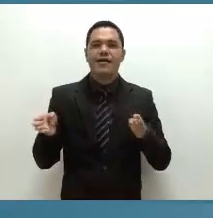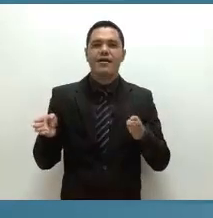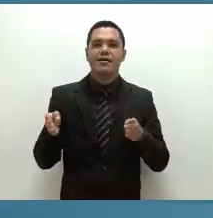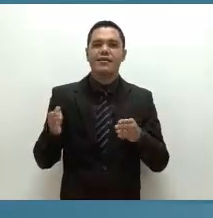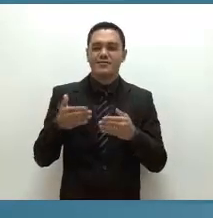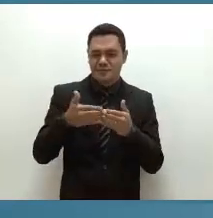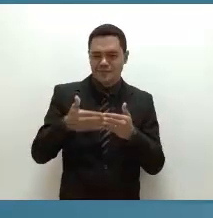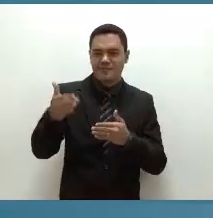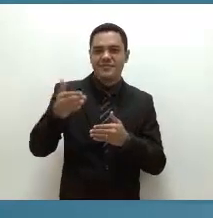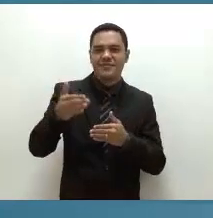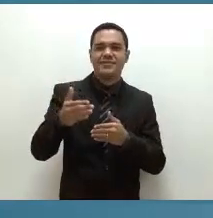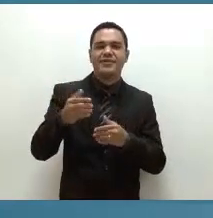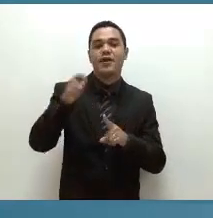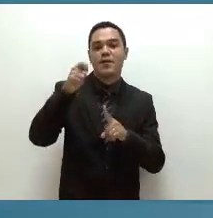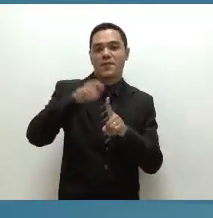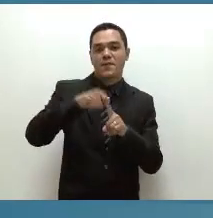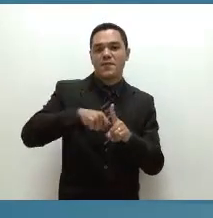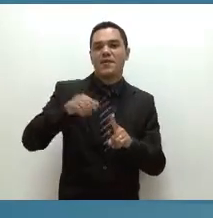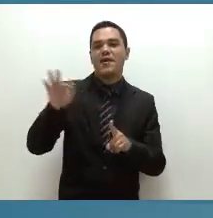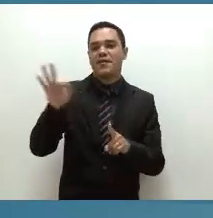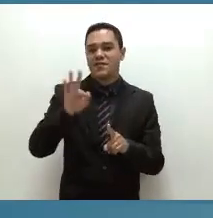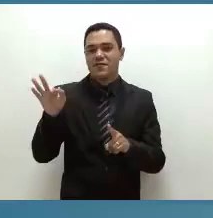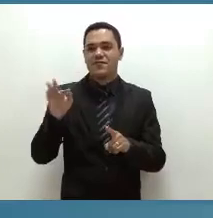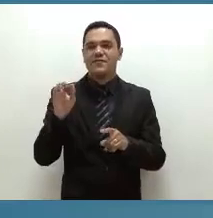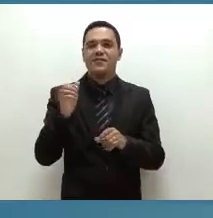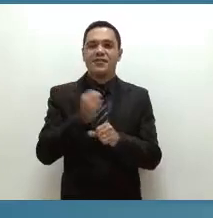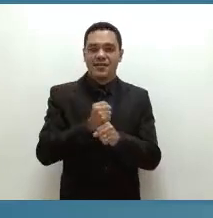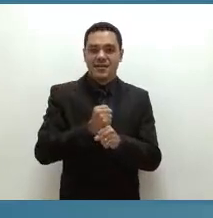a fevereiro de 2023.